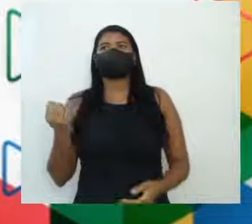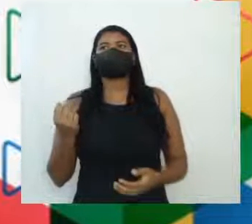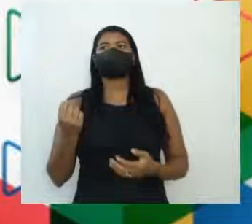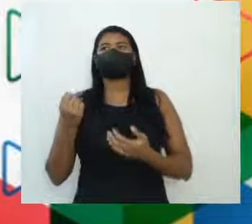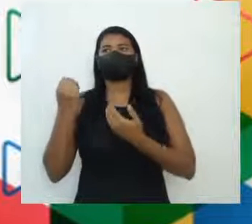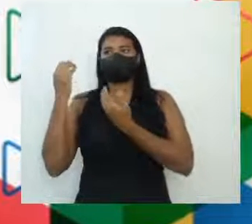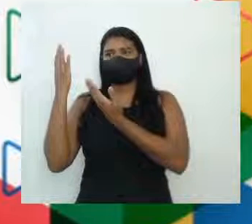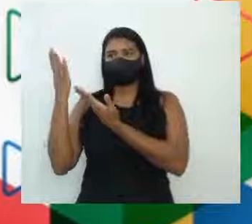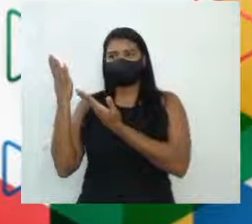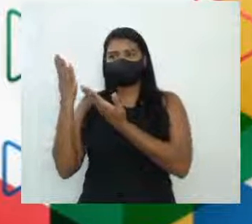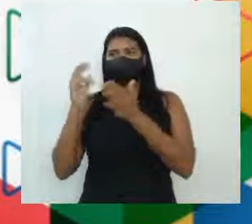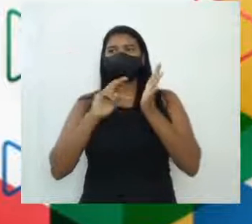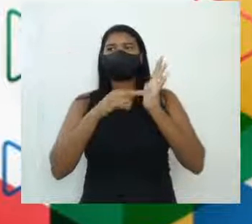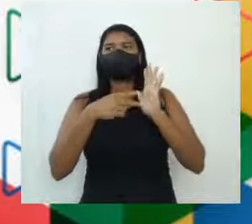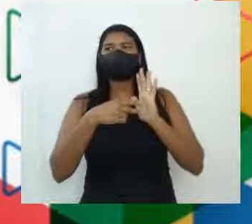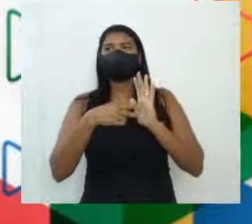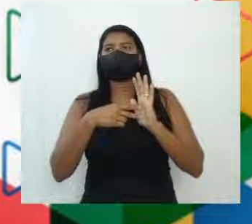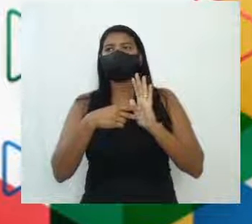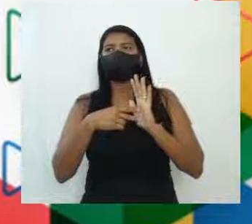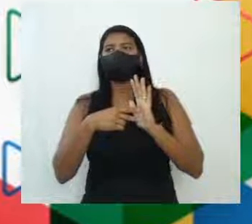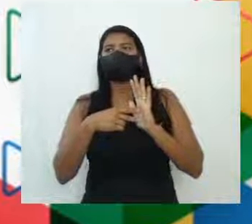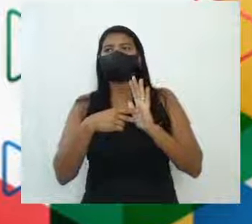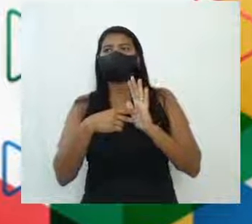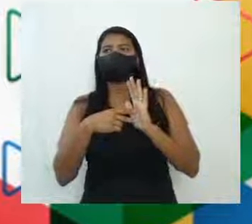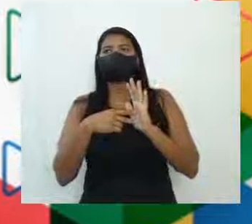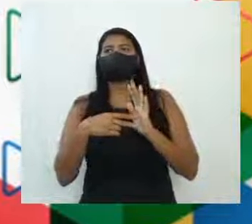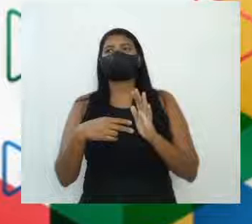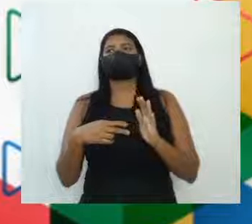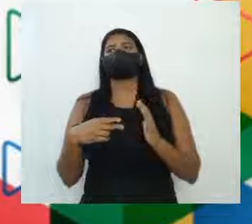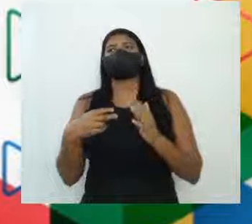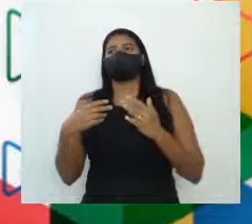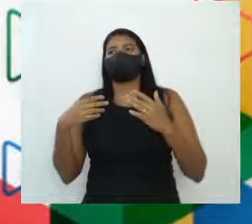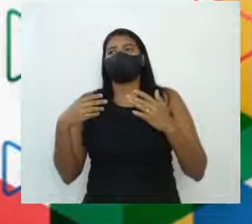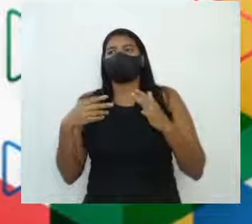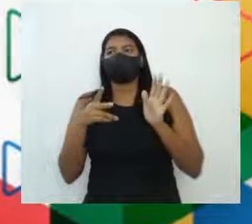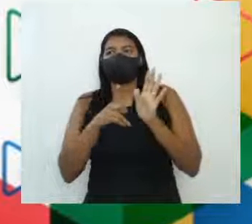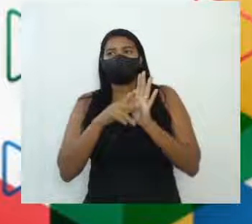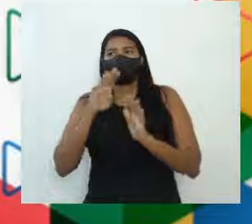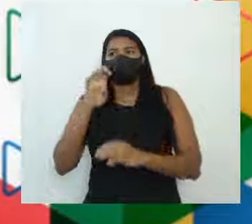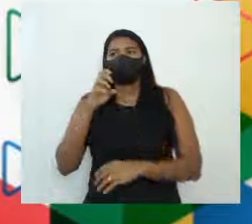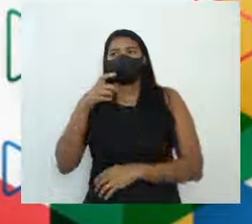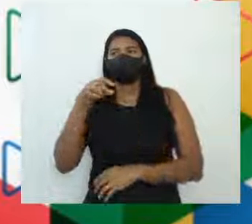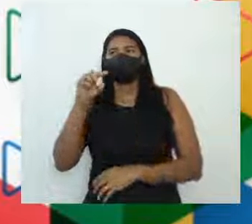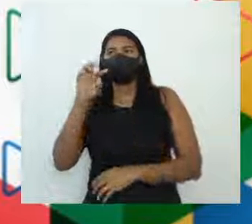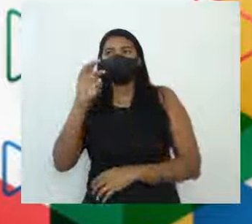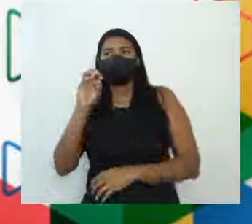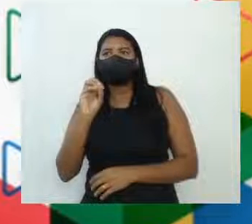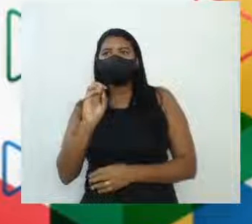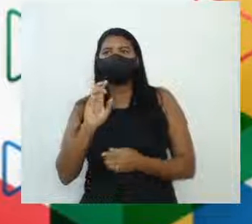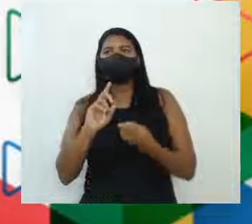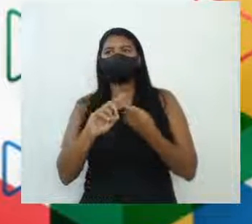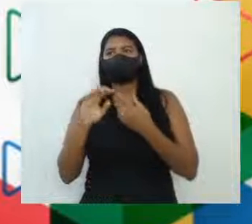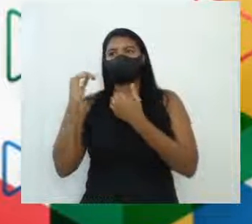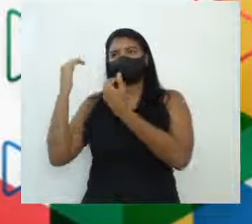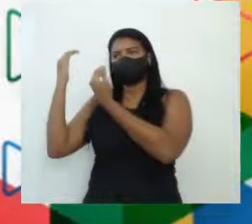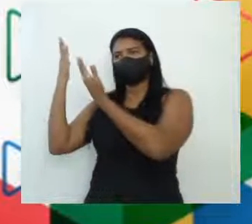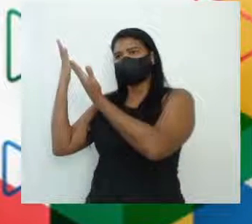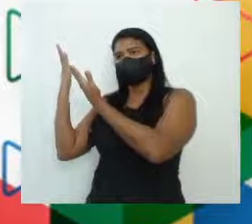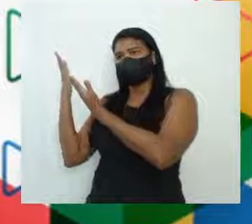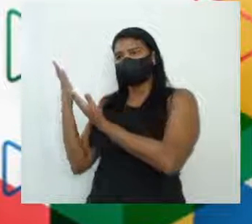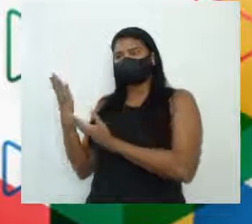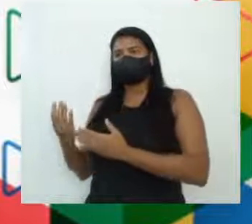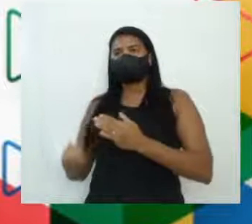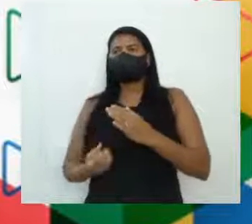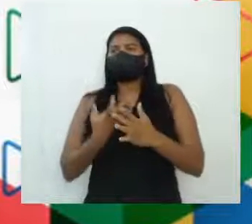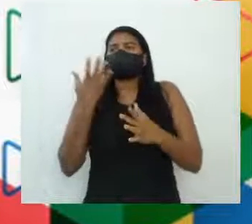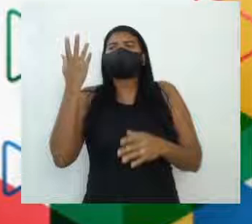a pouco eu vou explicar o que é. Os movimentos podem ser em torno do seu próprio eixo. Os movimentos eles têm o seu fluxo